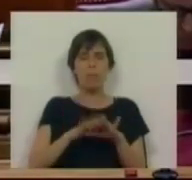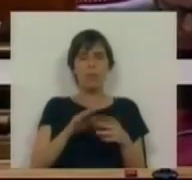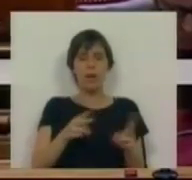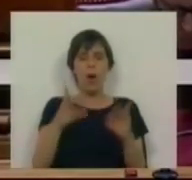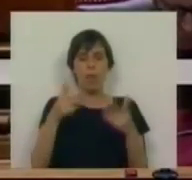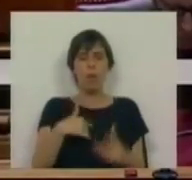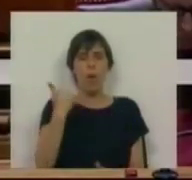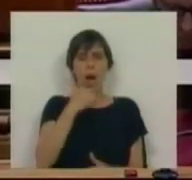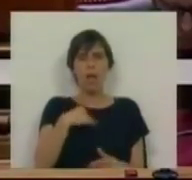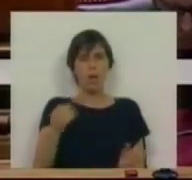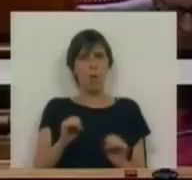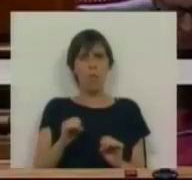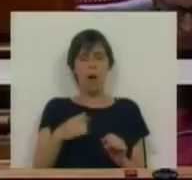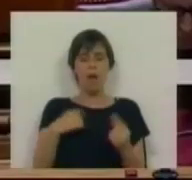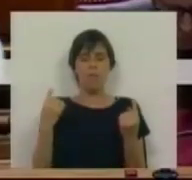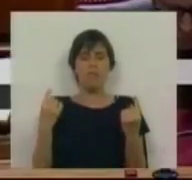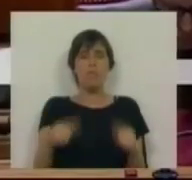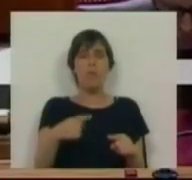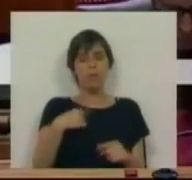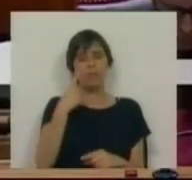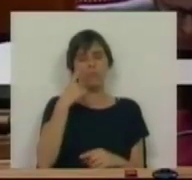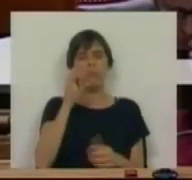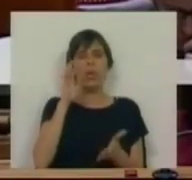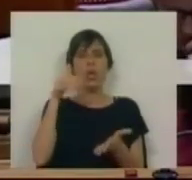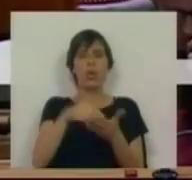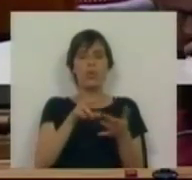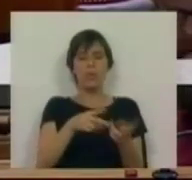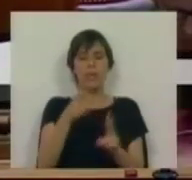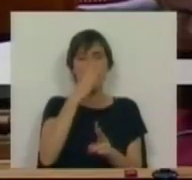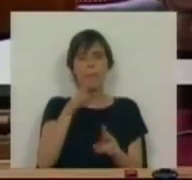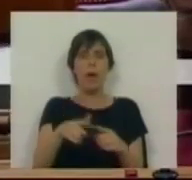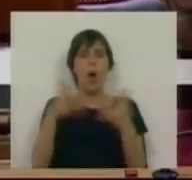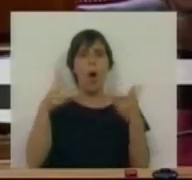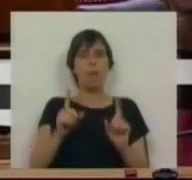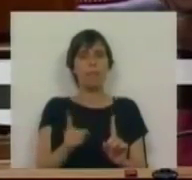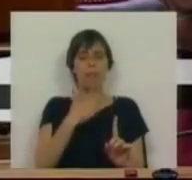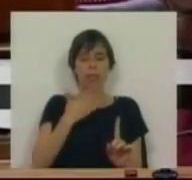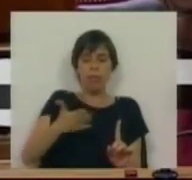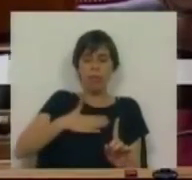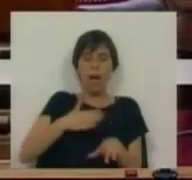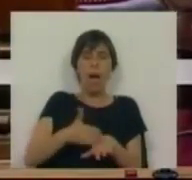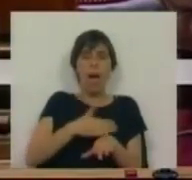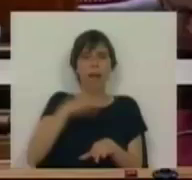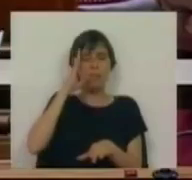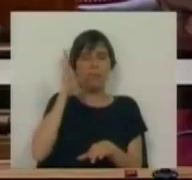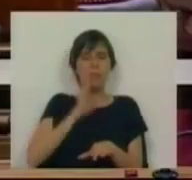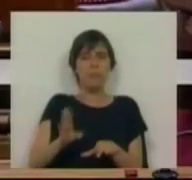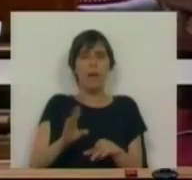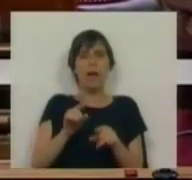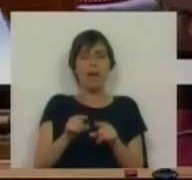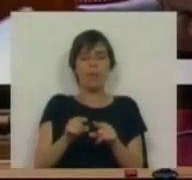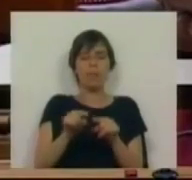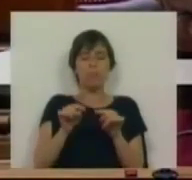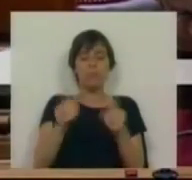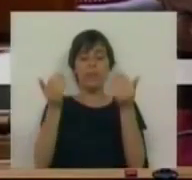Não tenho nenhuma alegria, senhora Deputada. Limito-me a constatar os resultados da execução orçamental e eles permitem-me antecipar,